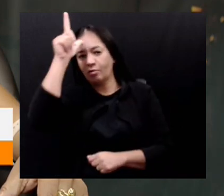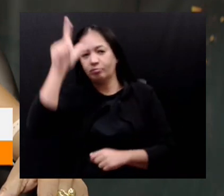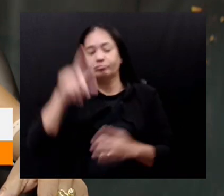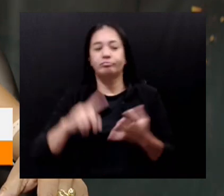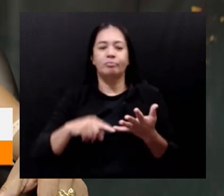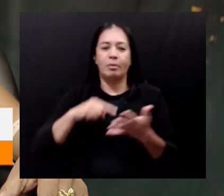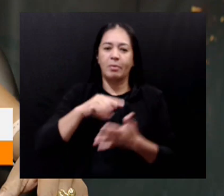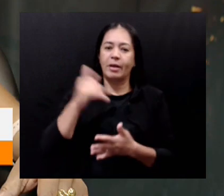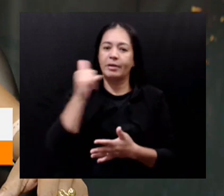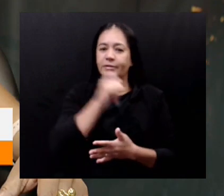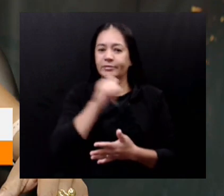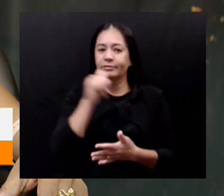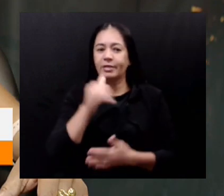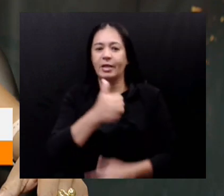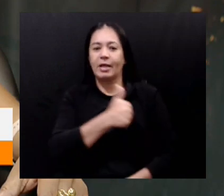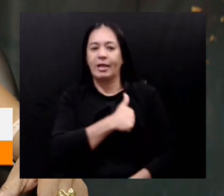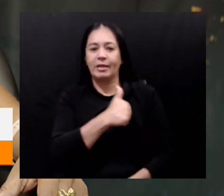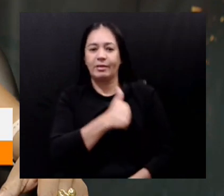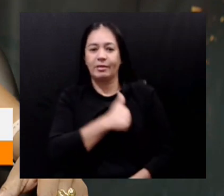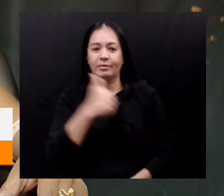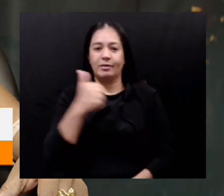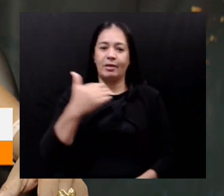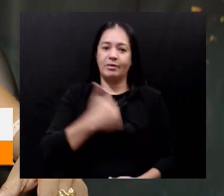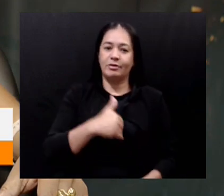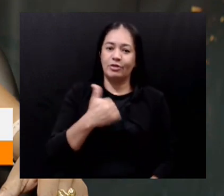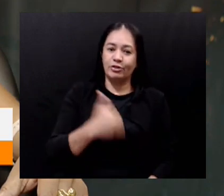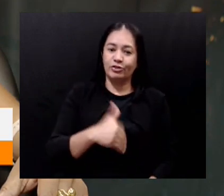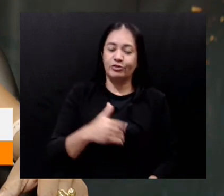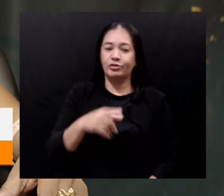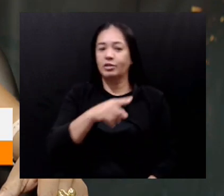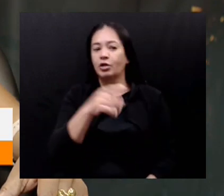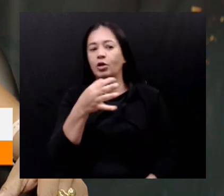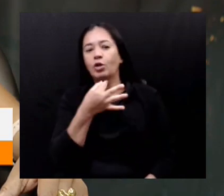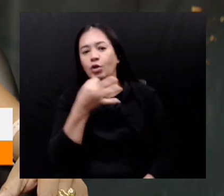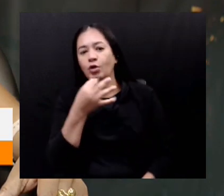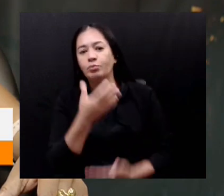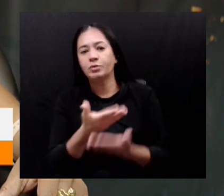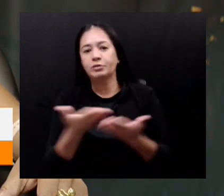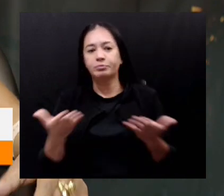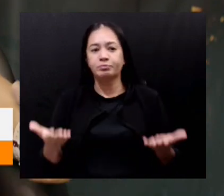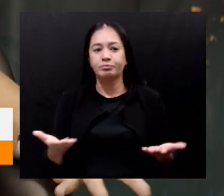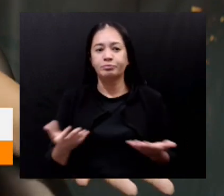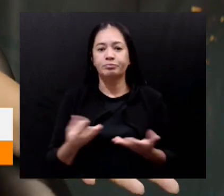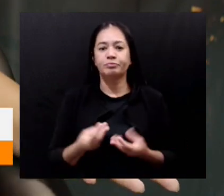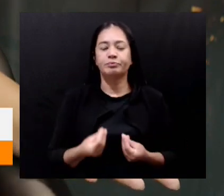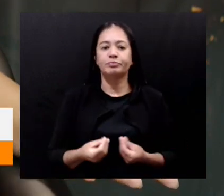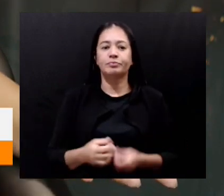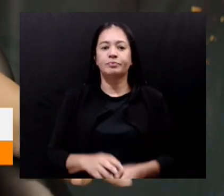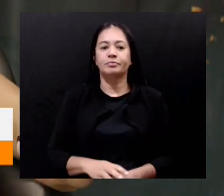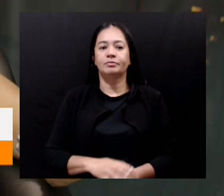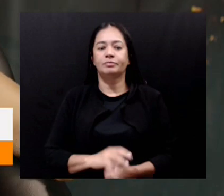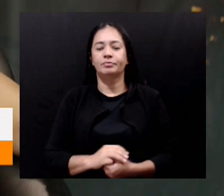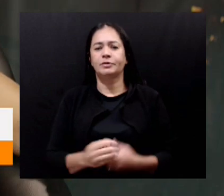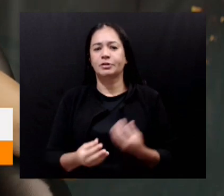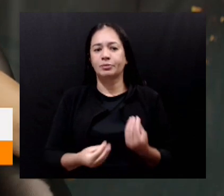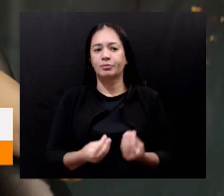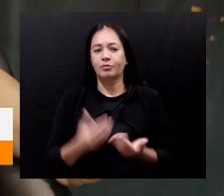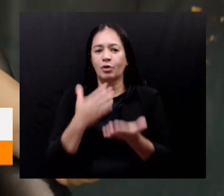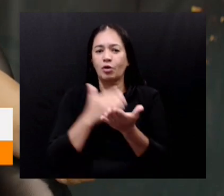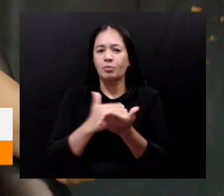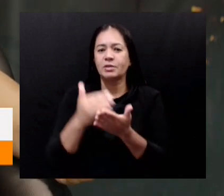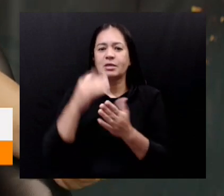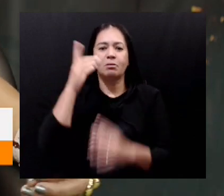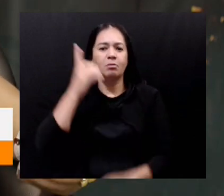e Argentina. Agora, na opinião de vocês, né, a doutora Ana, o Ricardo, começamos pela doutora Ana. Quais os